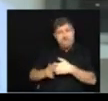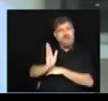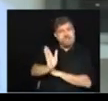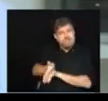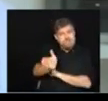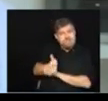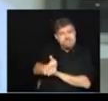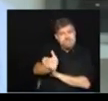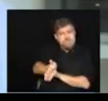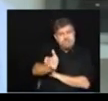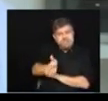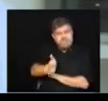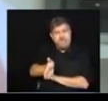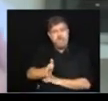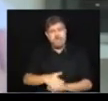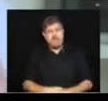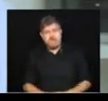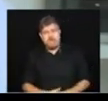estão